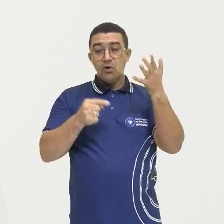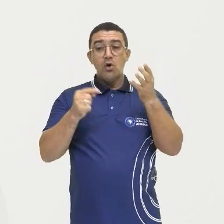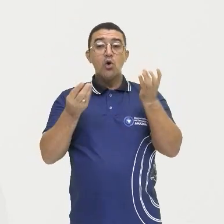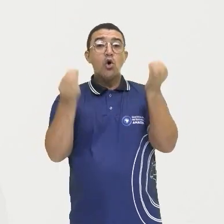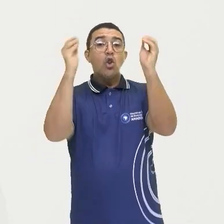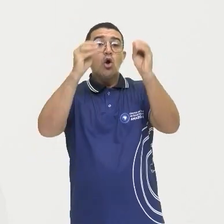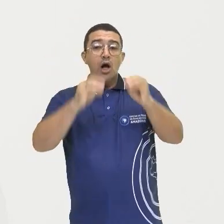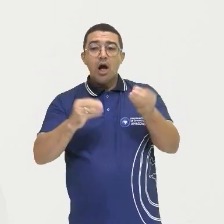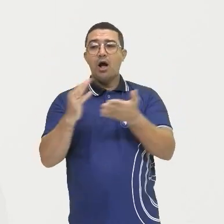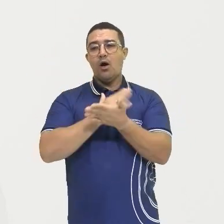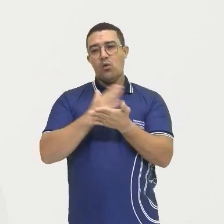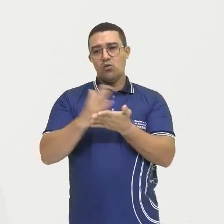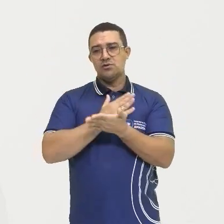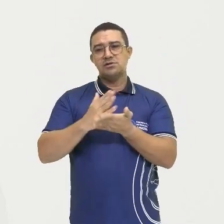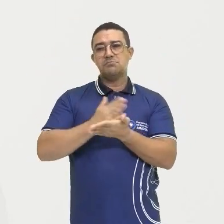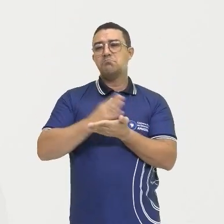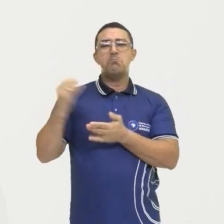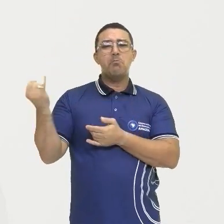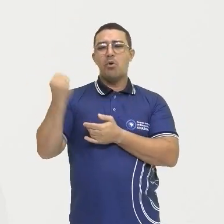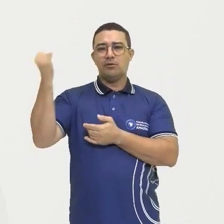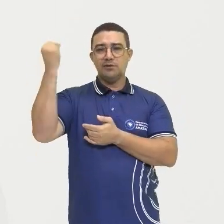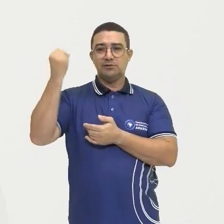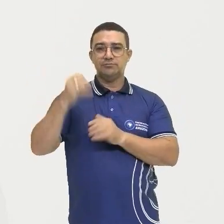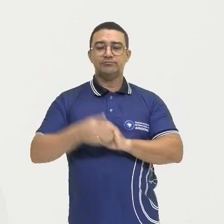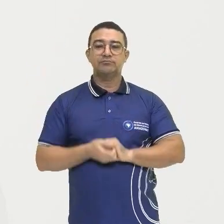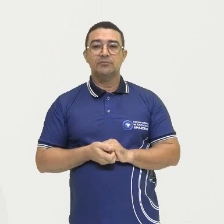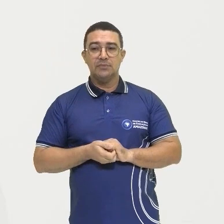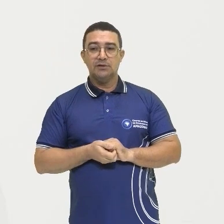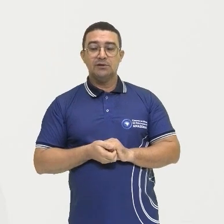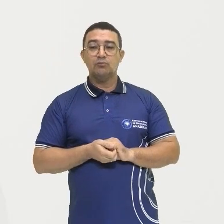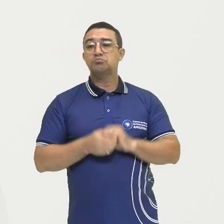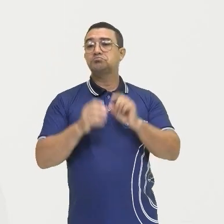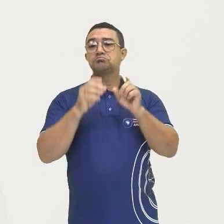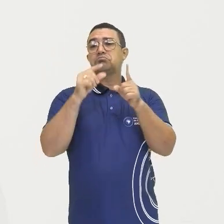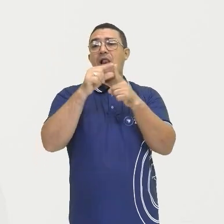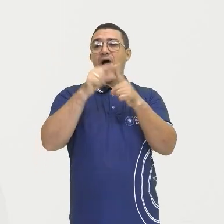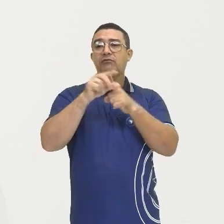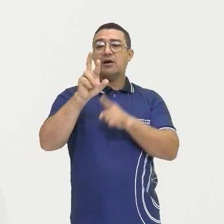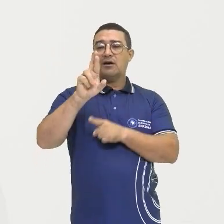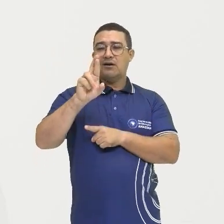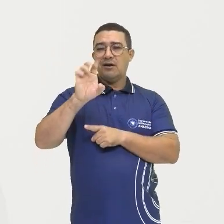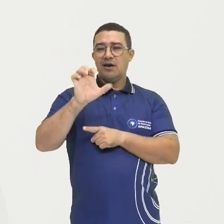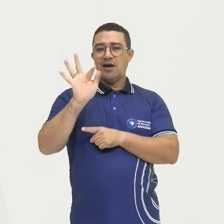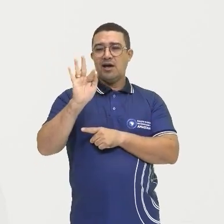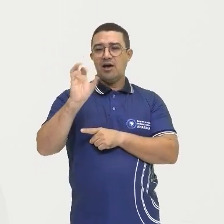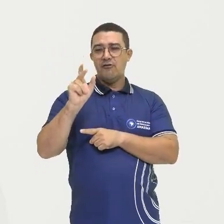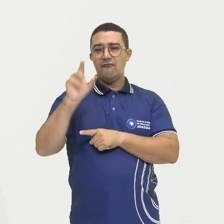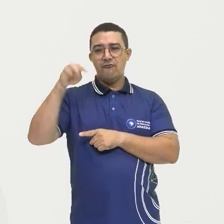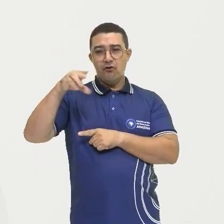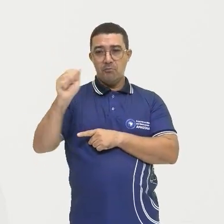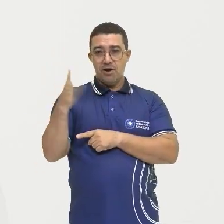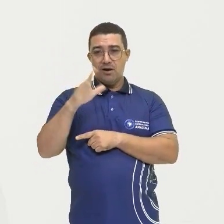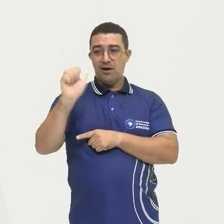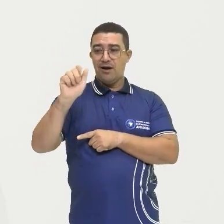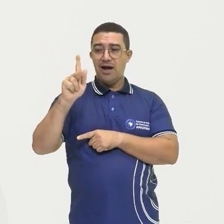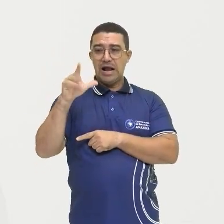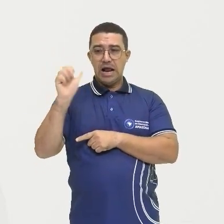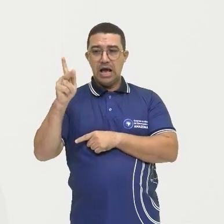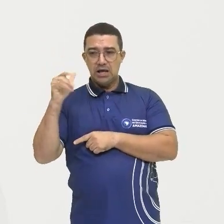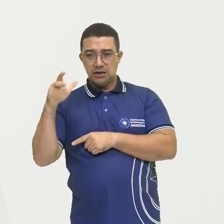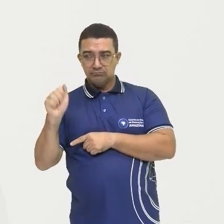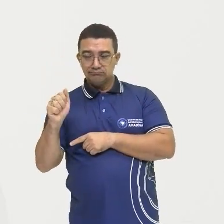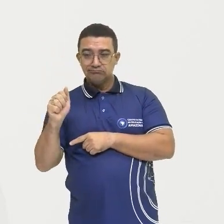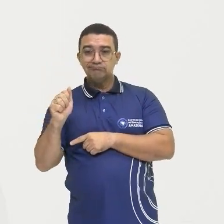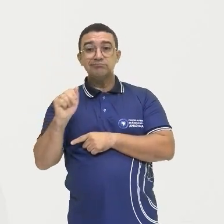importantes. Primeiro ponto, reforma agrária. Conforme eu disse para vocês, a pauta, as bandeiras dos movimentos sociais no campo